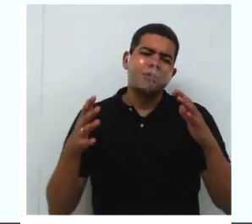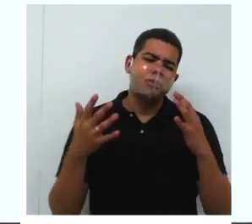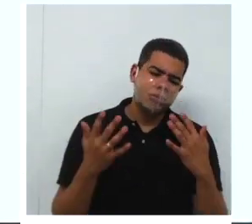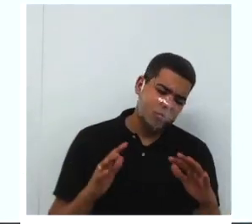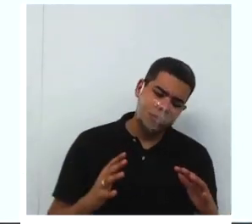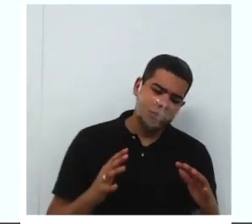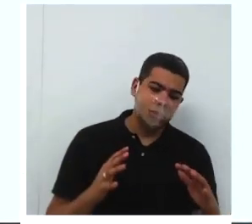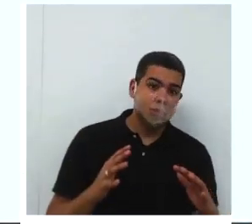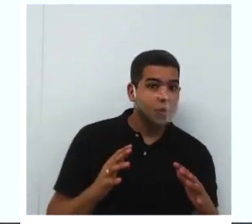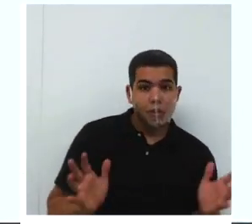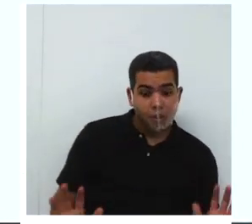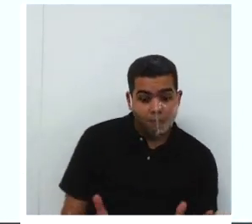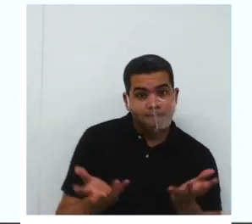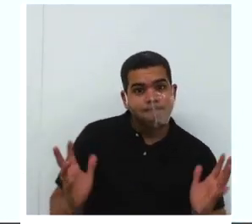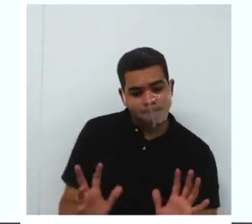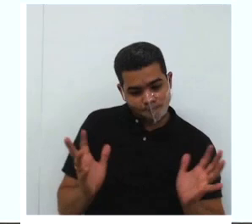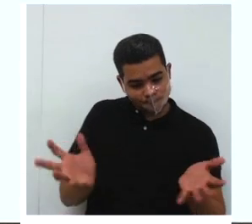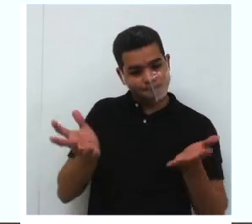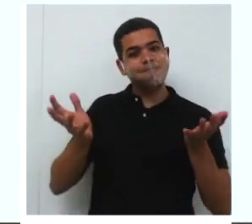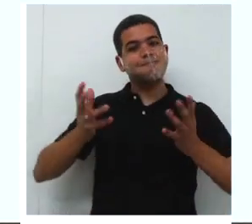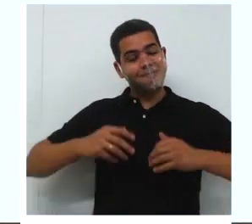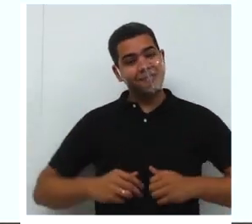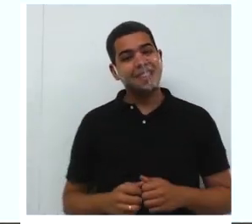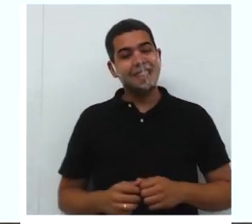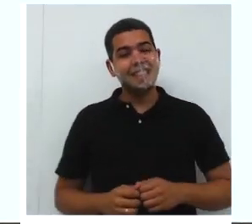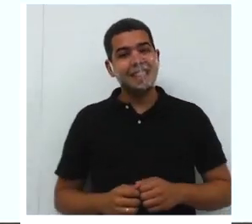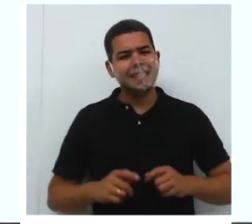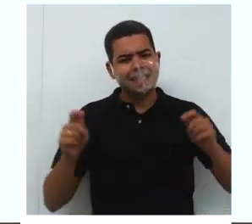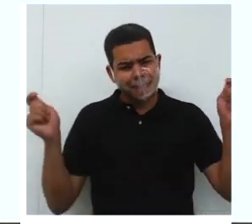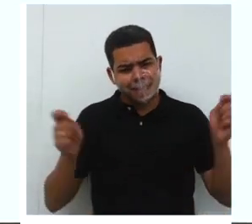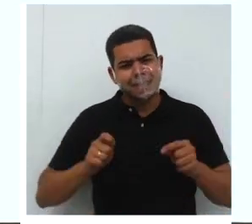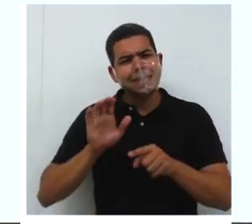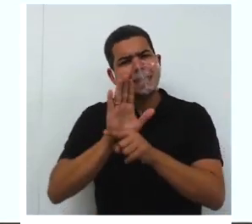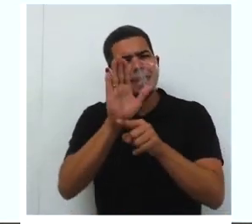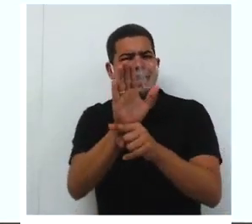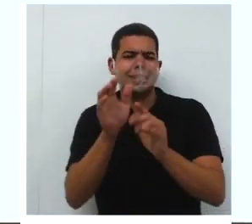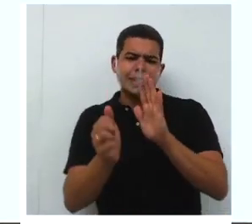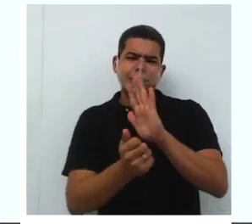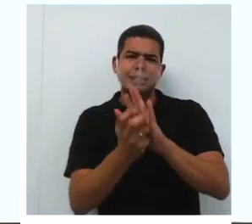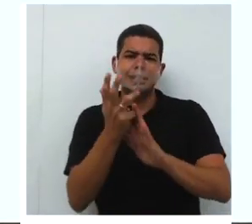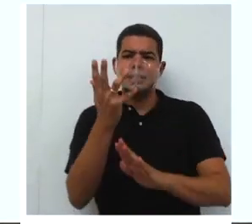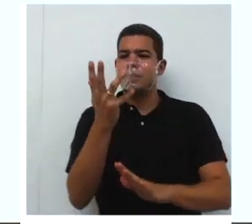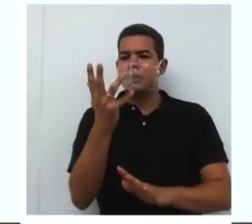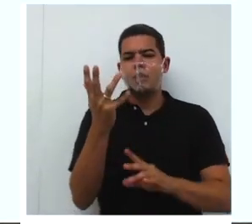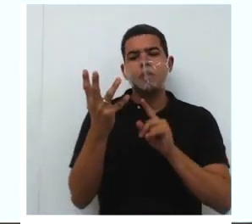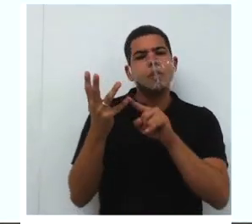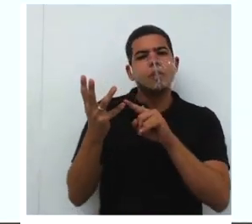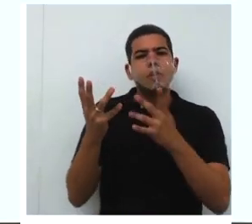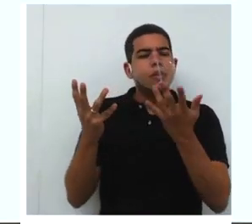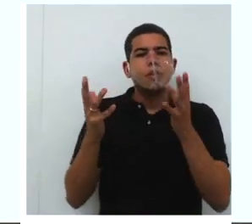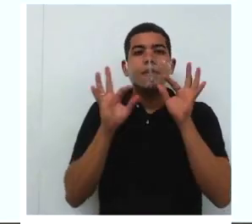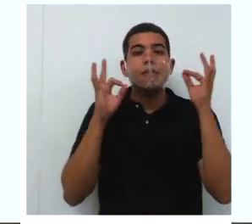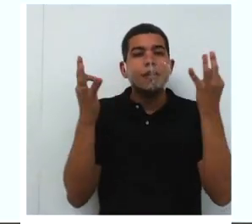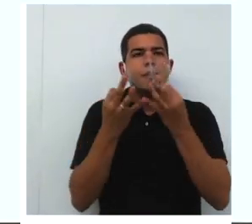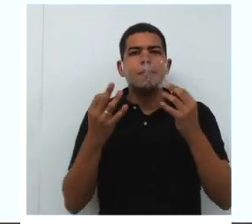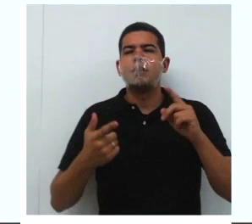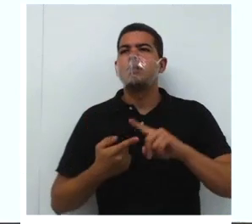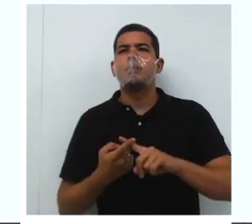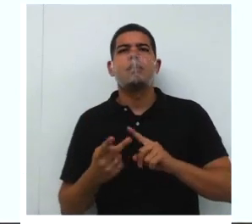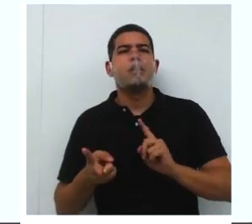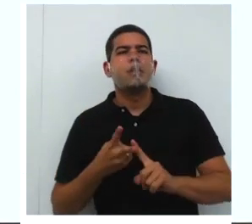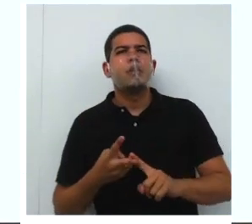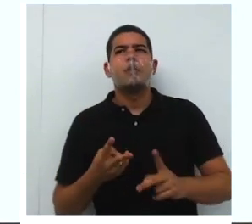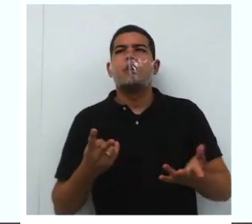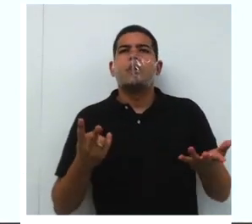Não, ânimo, ânimo, porque você tem tudo à sua disposição, você tem apoio da família, você